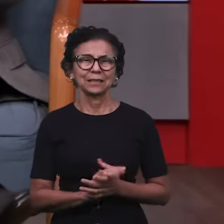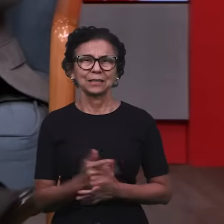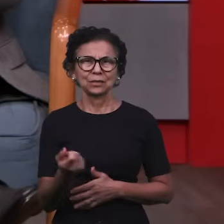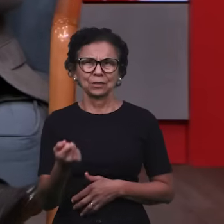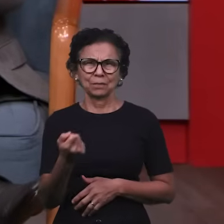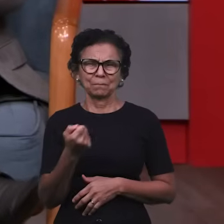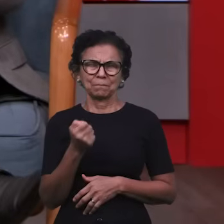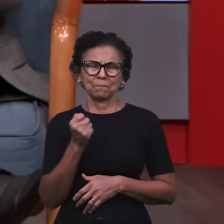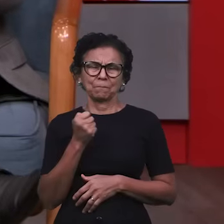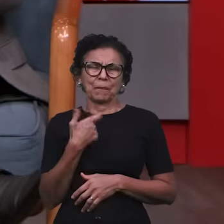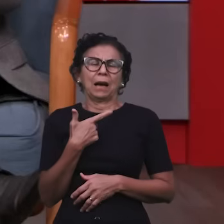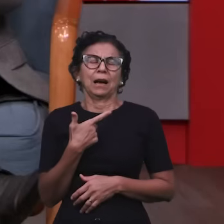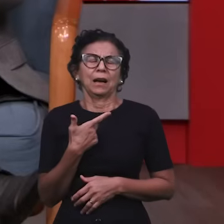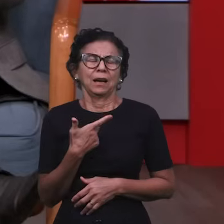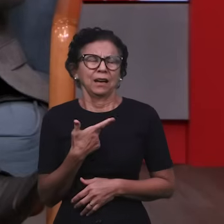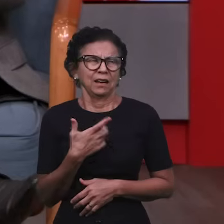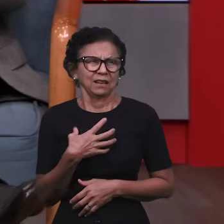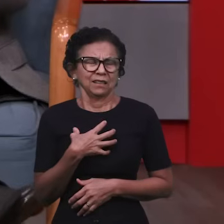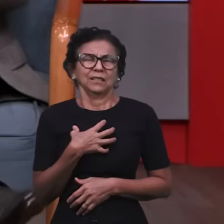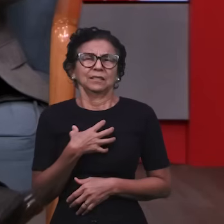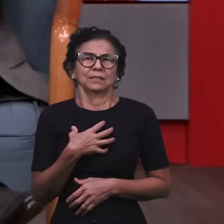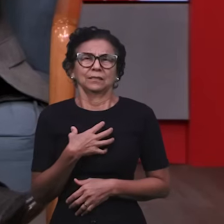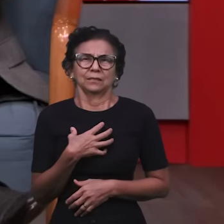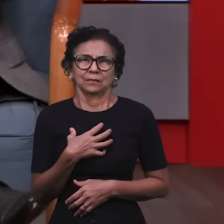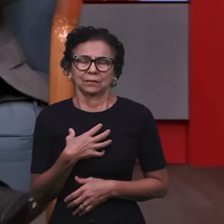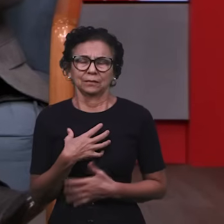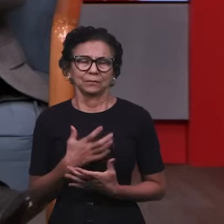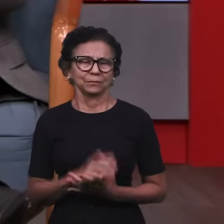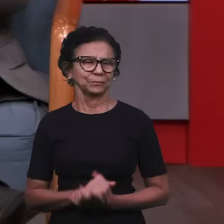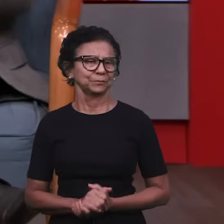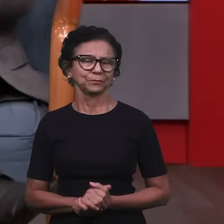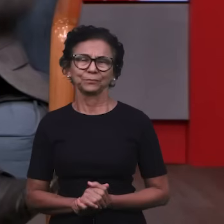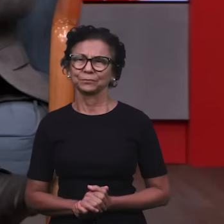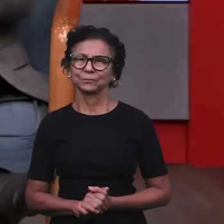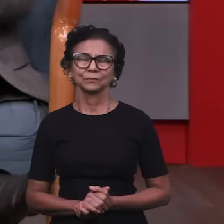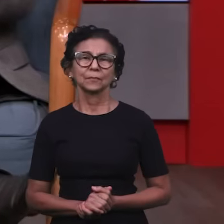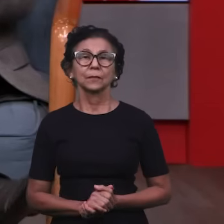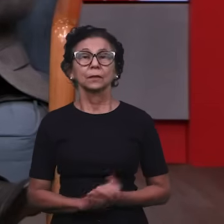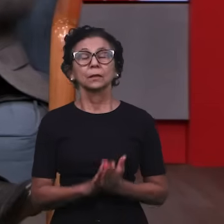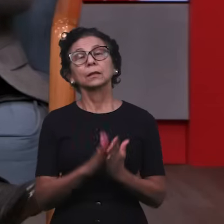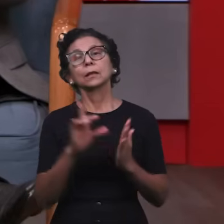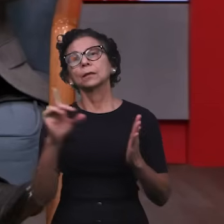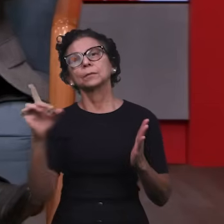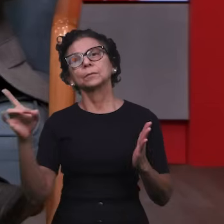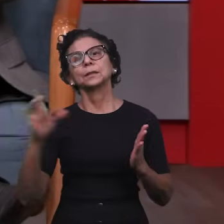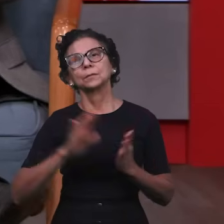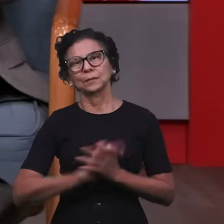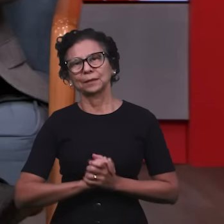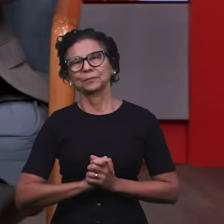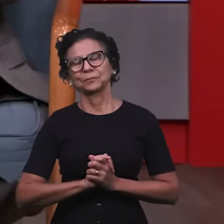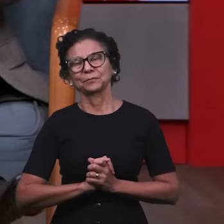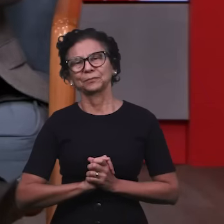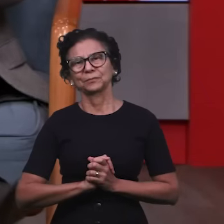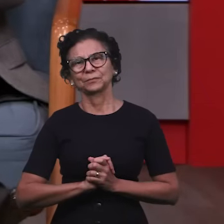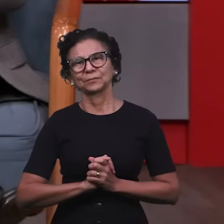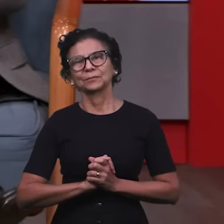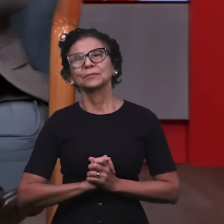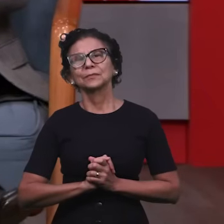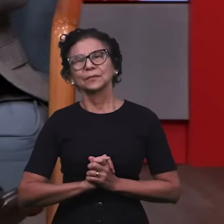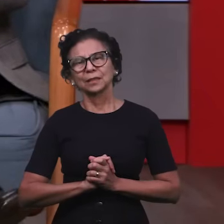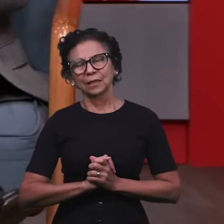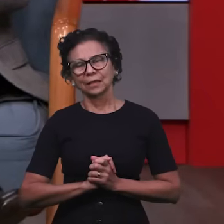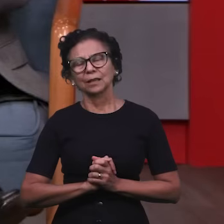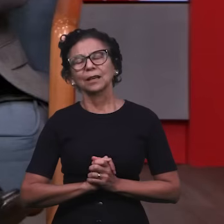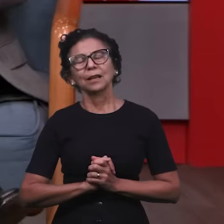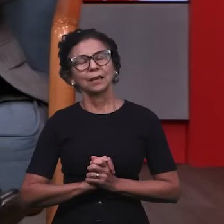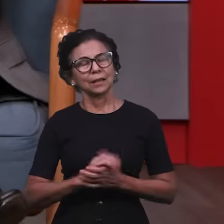não cria no homem aquilo que é salvação. Porque a palavra, ela gera salvação, né?